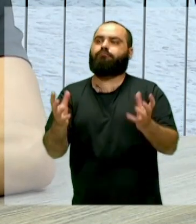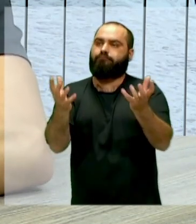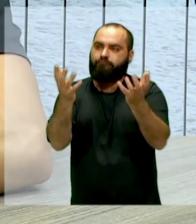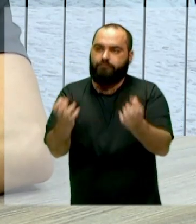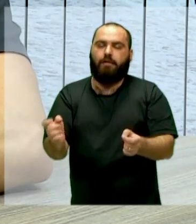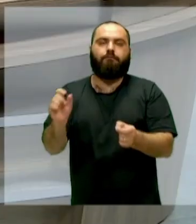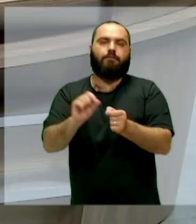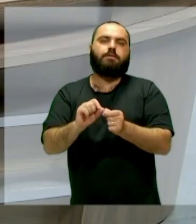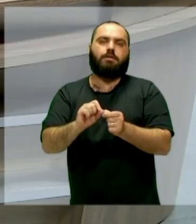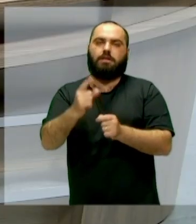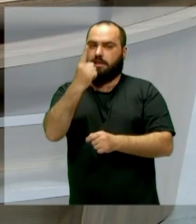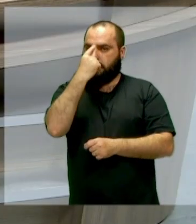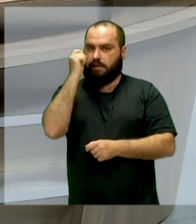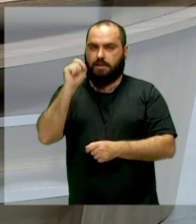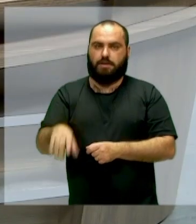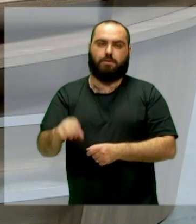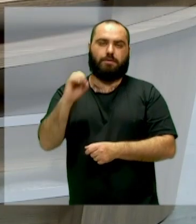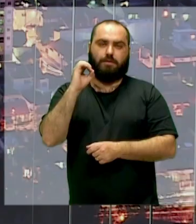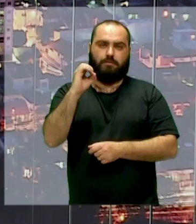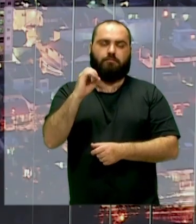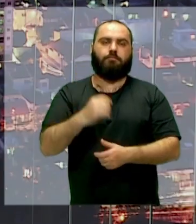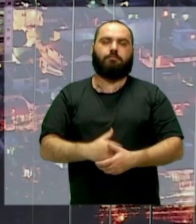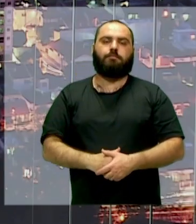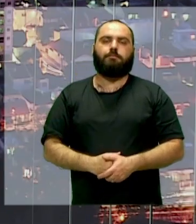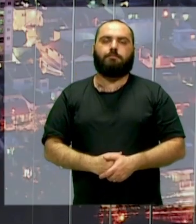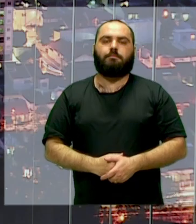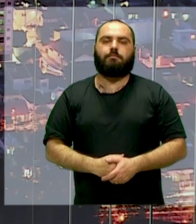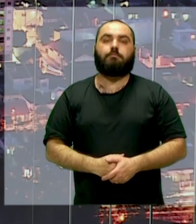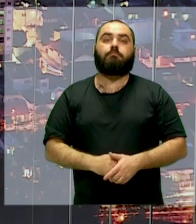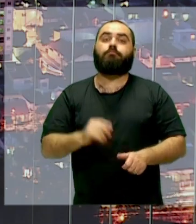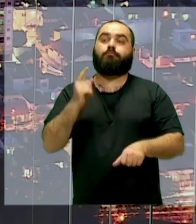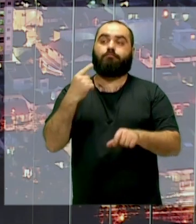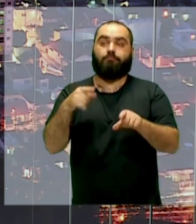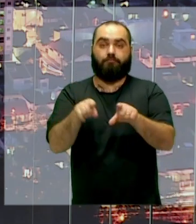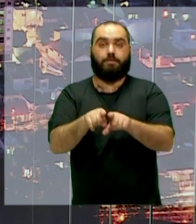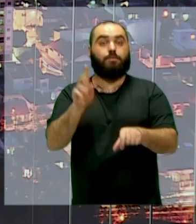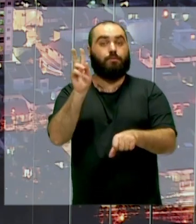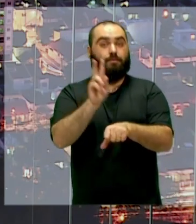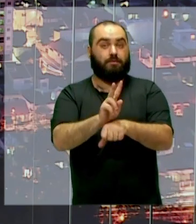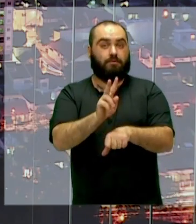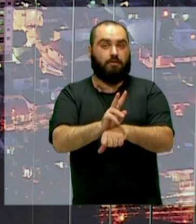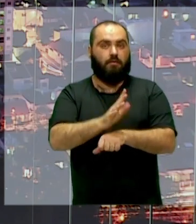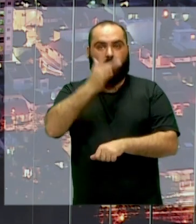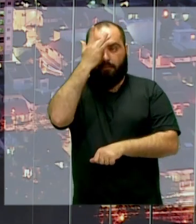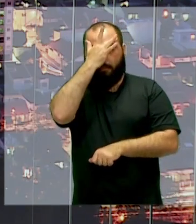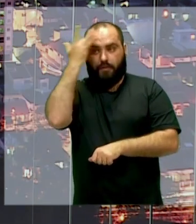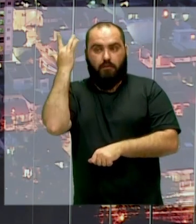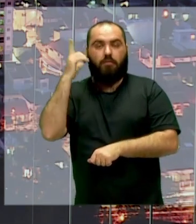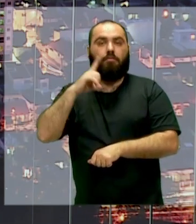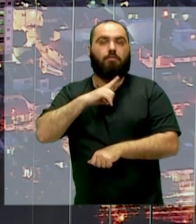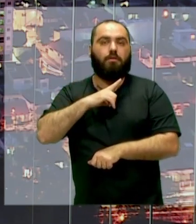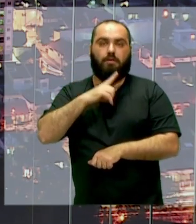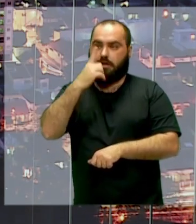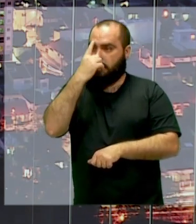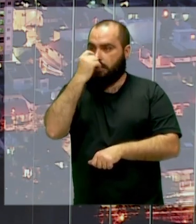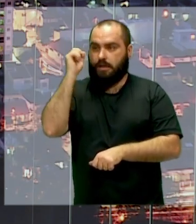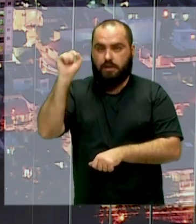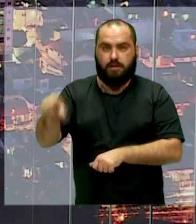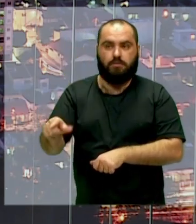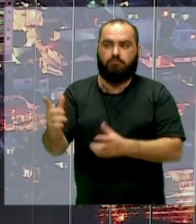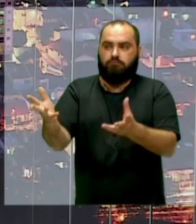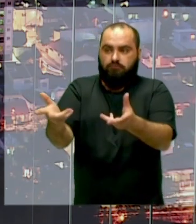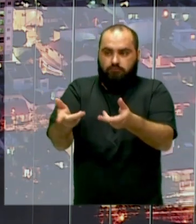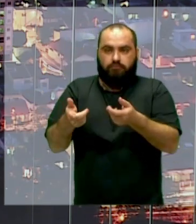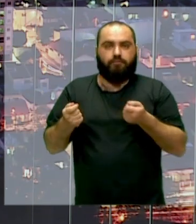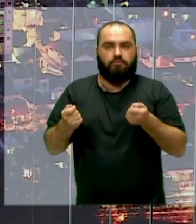da semana Lixo Zero é isso sem falar sim no Cuidado da da da pessoa que vai receber esse e esse resíduo que